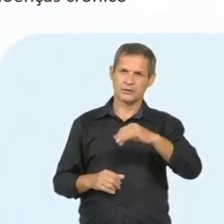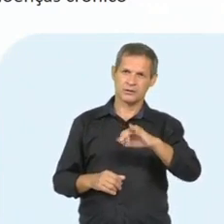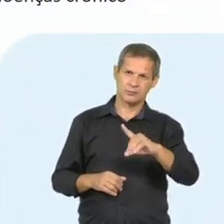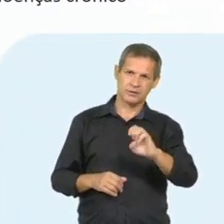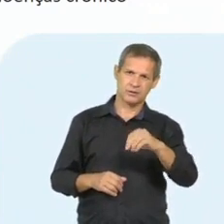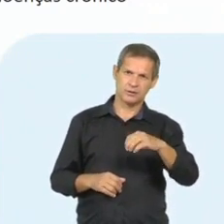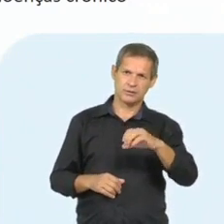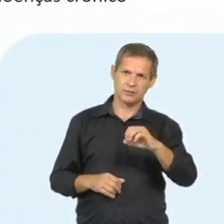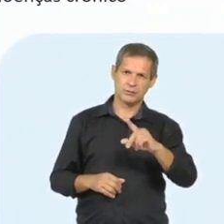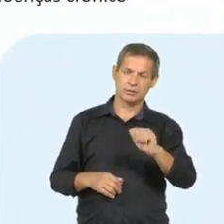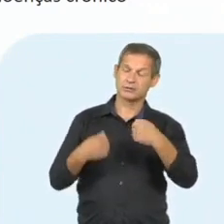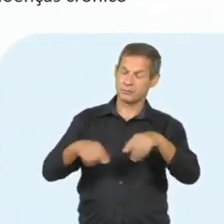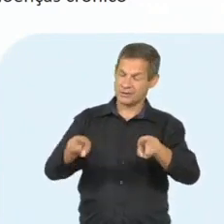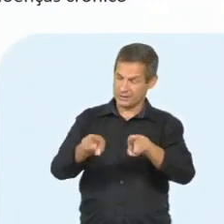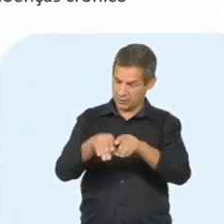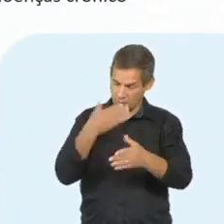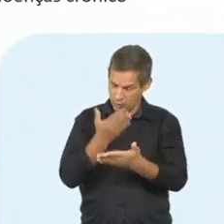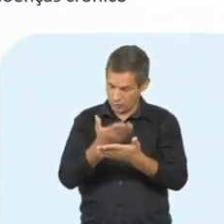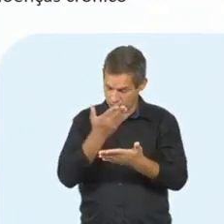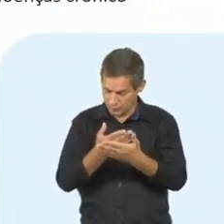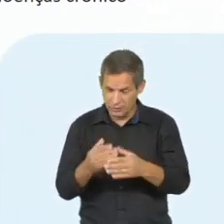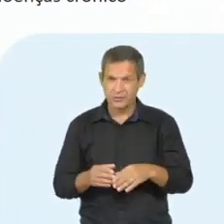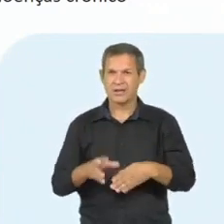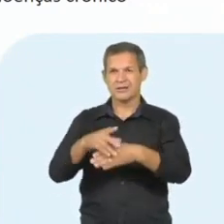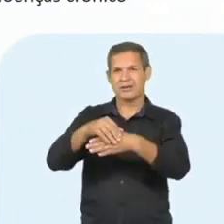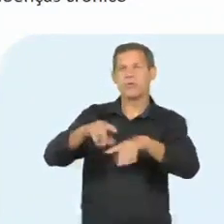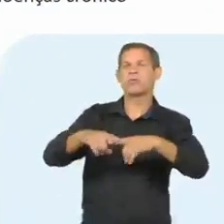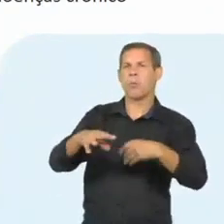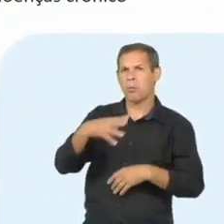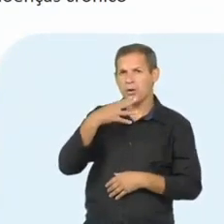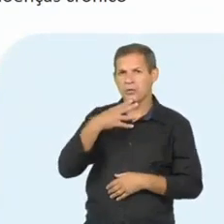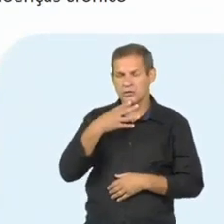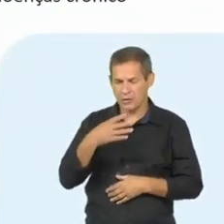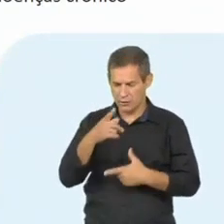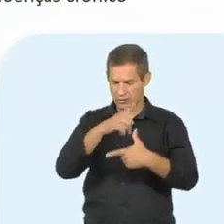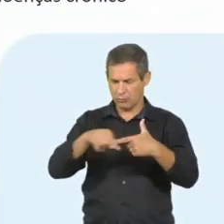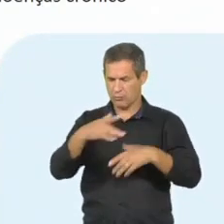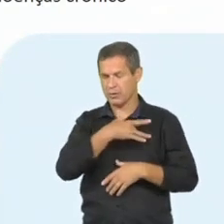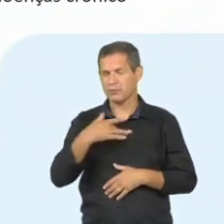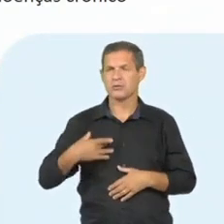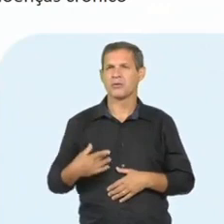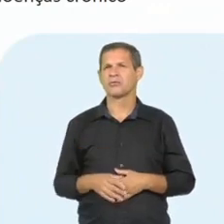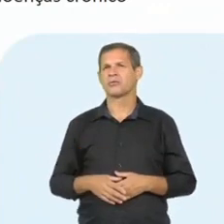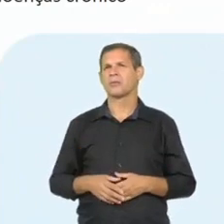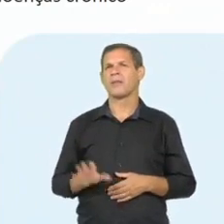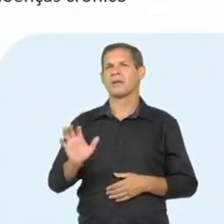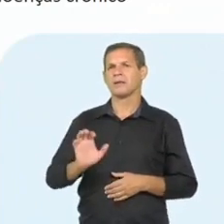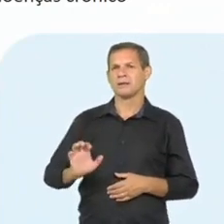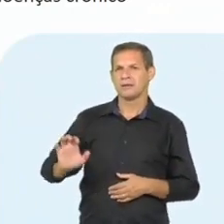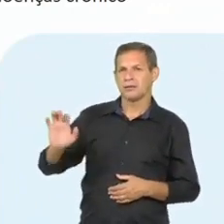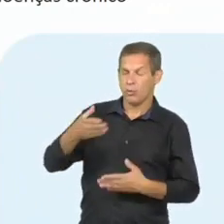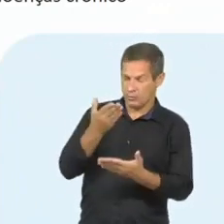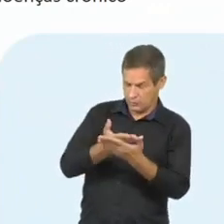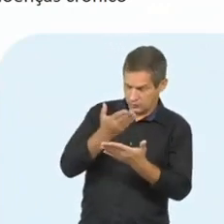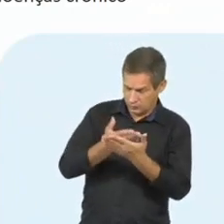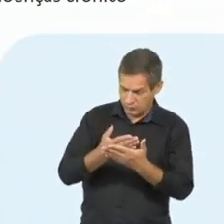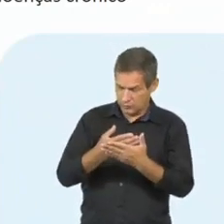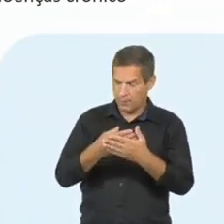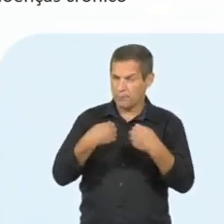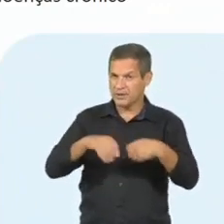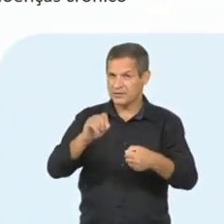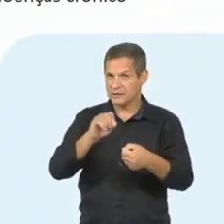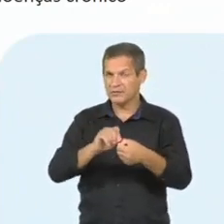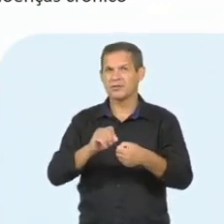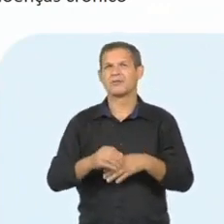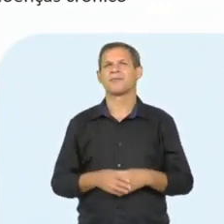São necessários estudos epidemiológicos para conhecer situações de saúde locais. Que estudos podem ser feitos